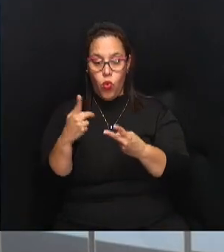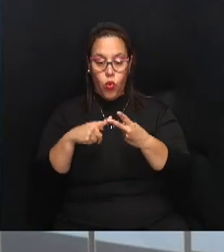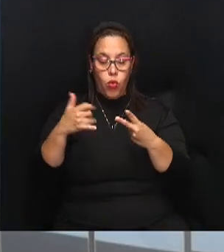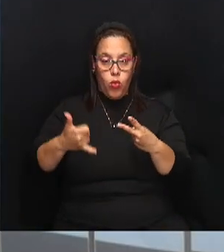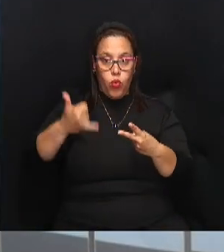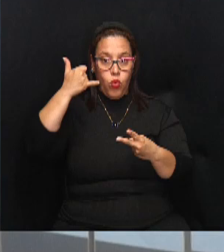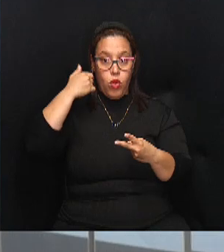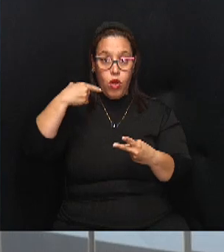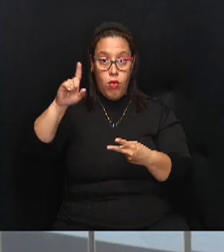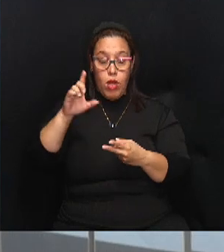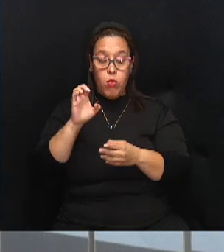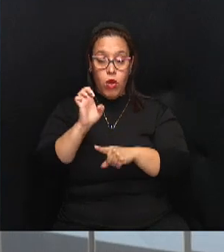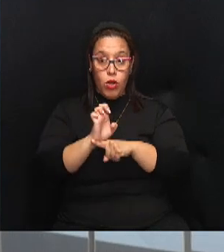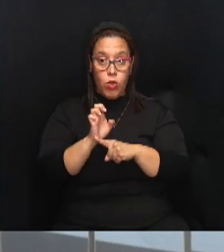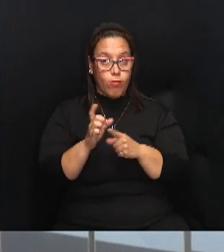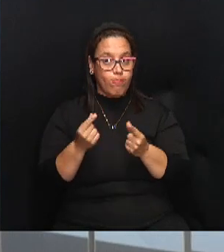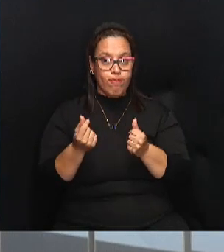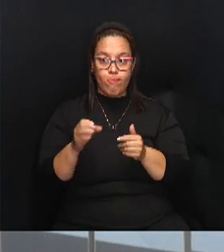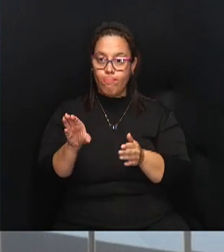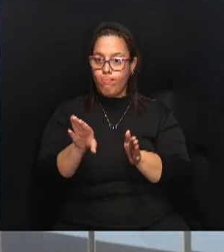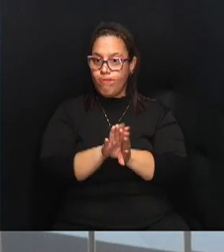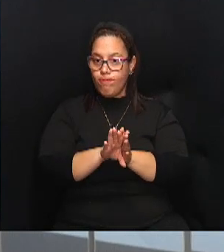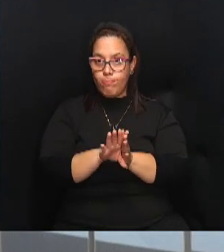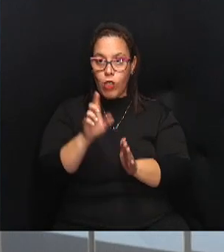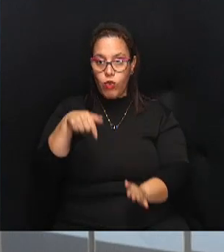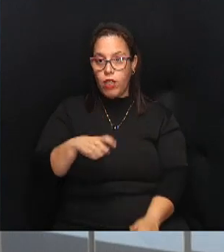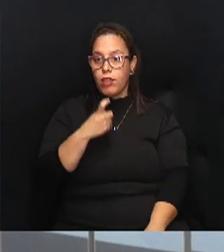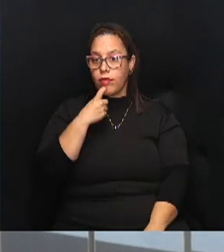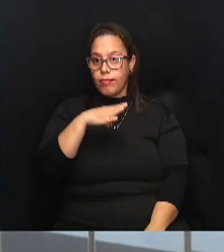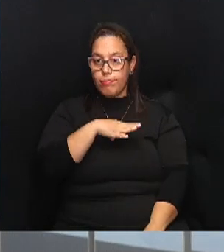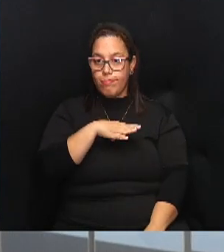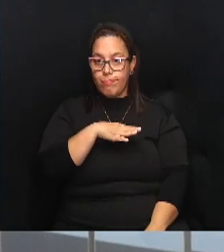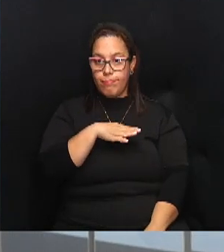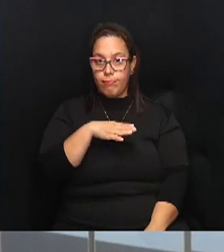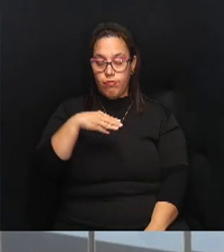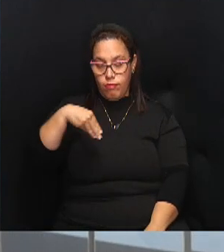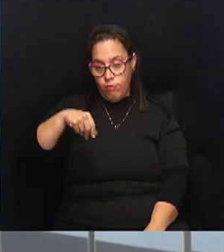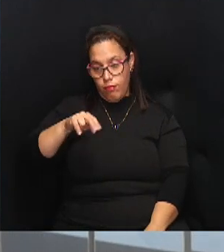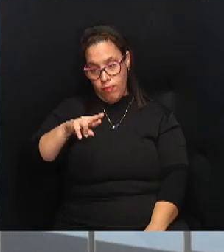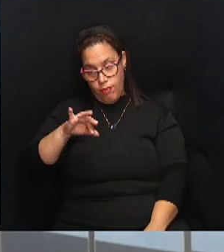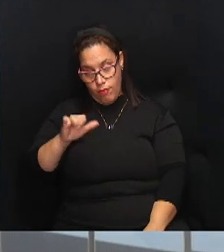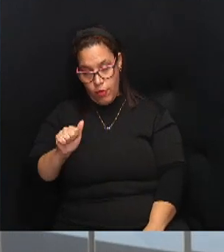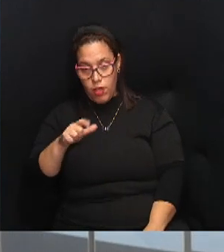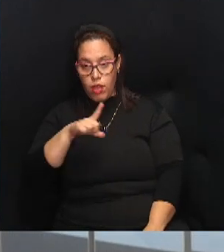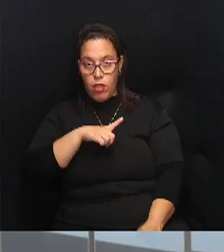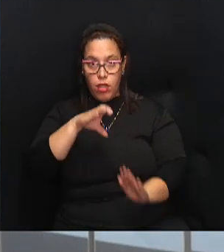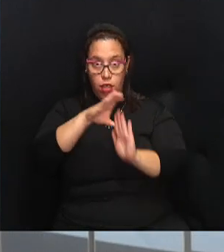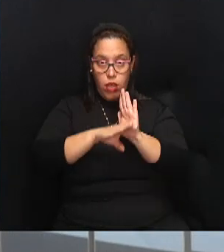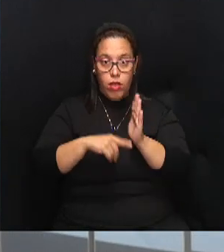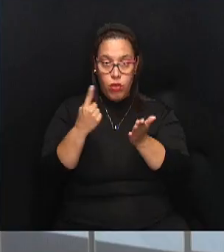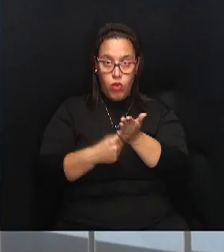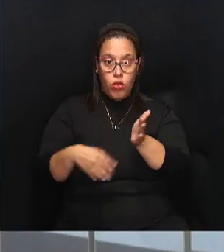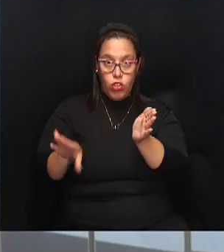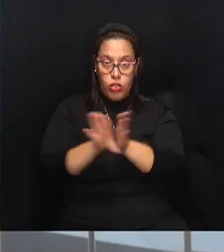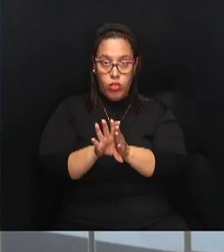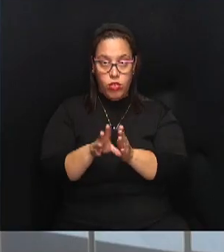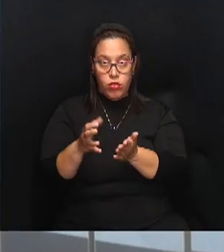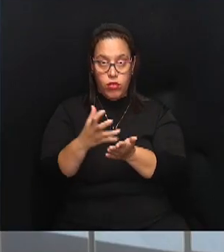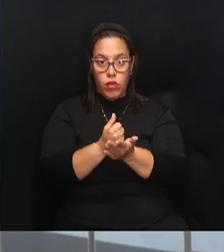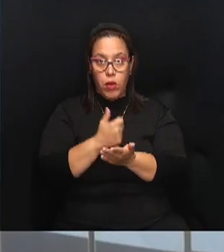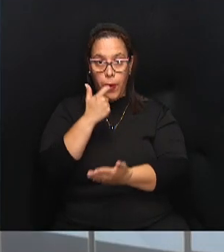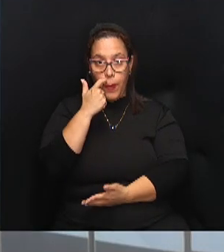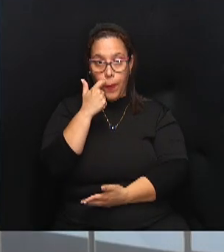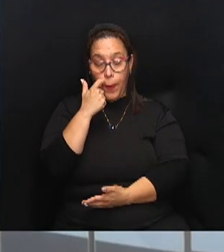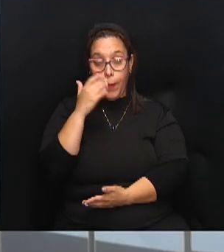para o Estado, o recurso, não fica no município. Então, quando é mútua, tem convênio, vem para o município. E hoje ele já tem